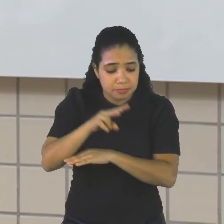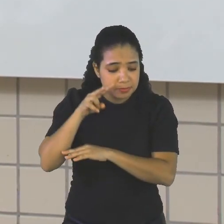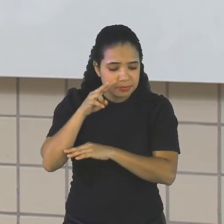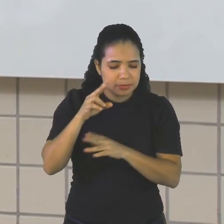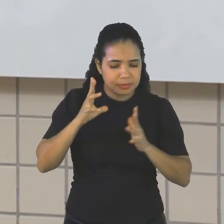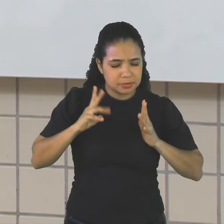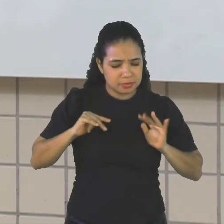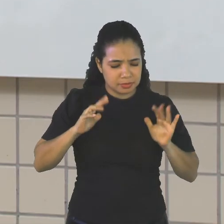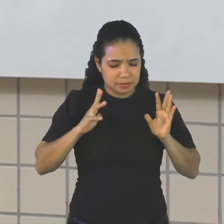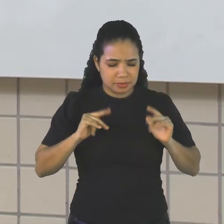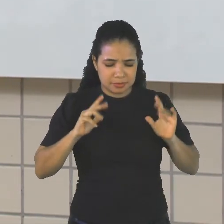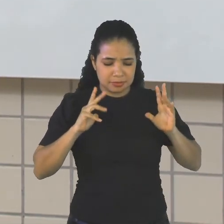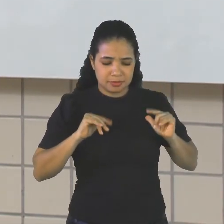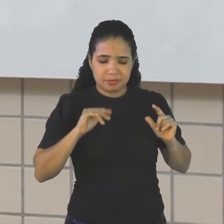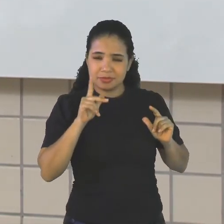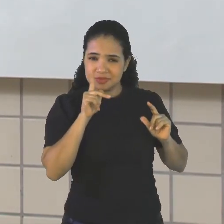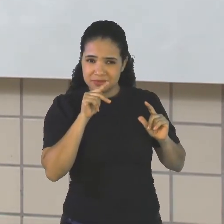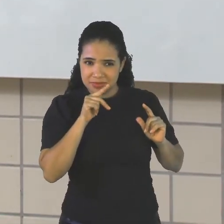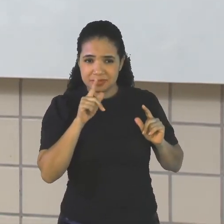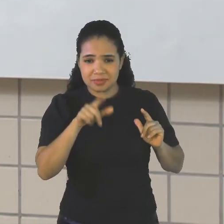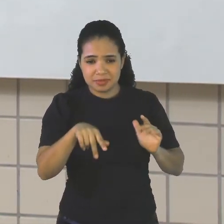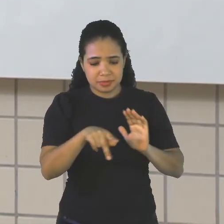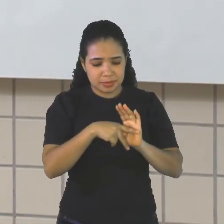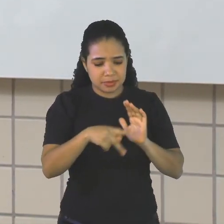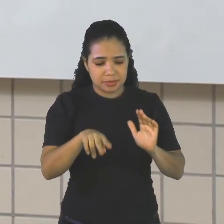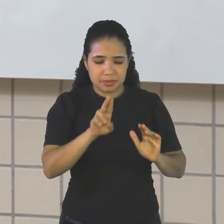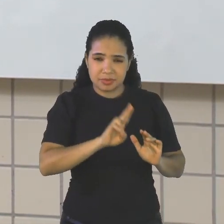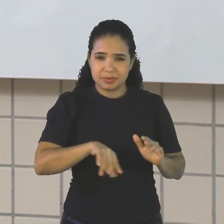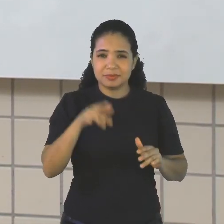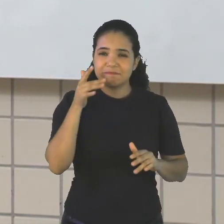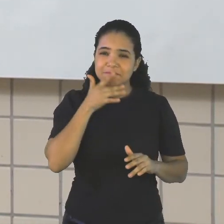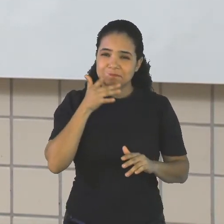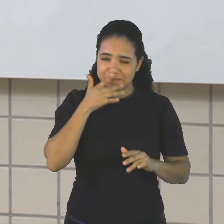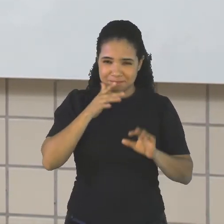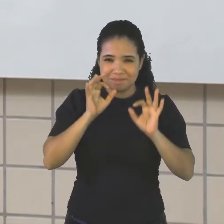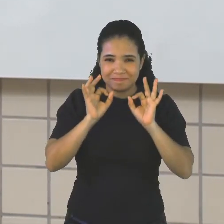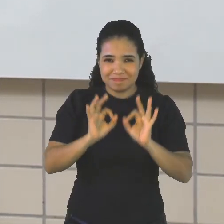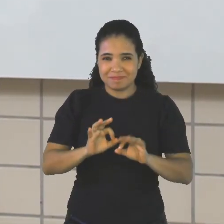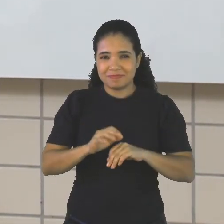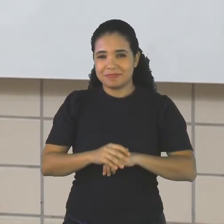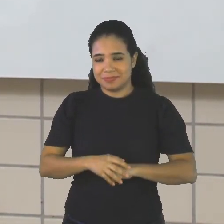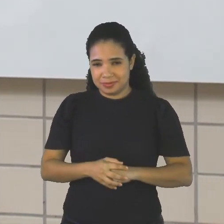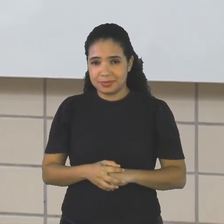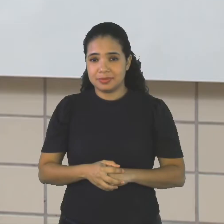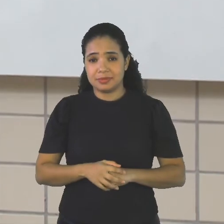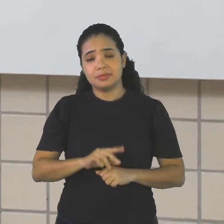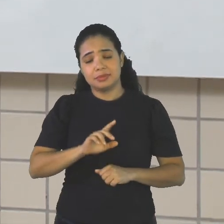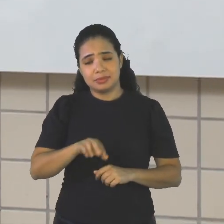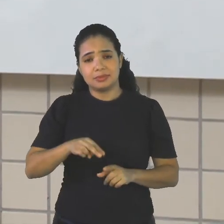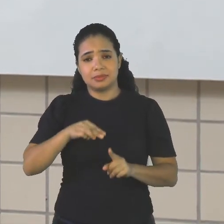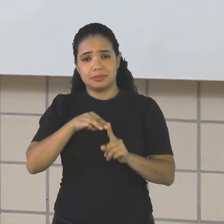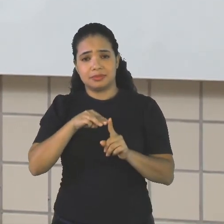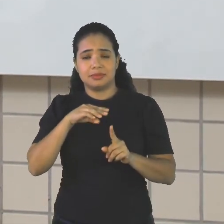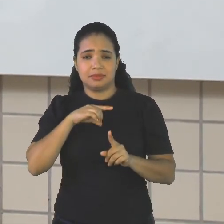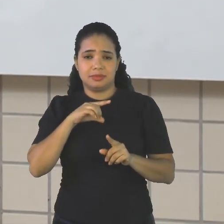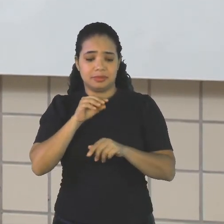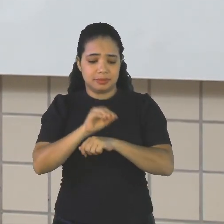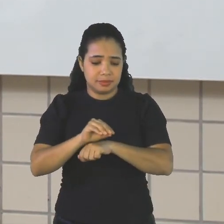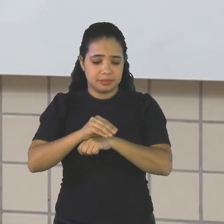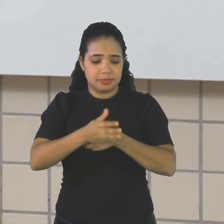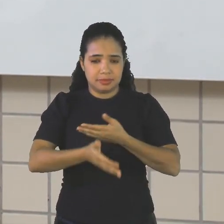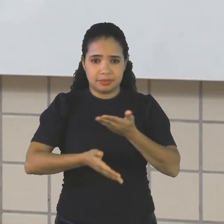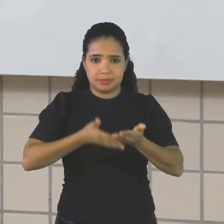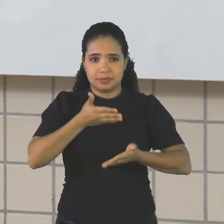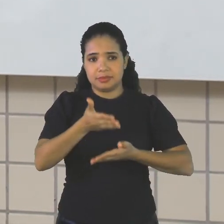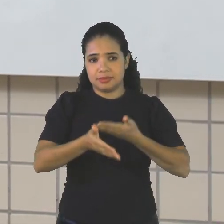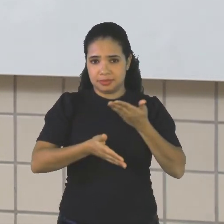né? Ela está apta para o uso, não é gostoso? Então, é um dos motivos que a gente tem para a preservação da